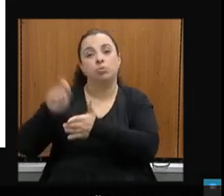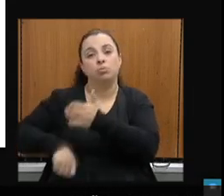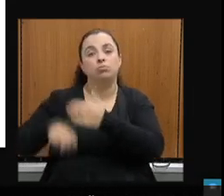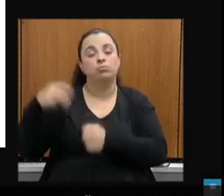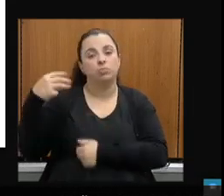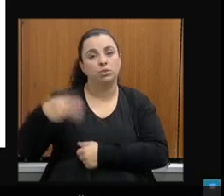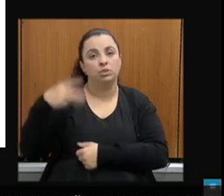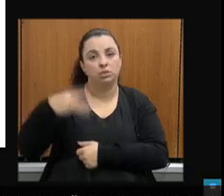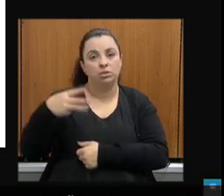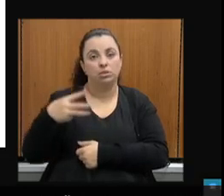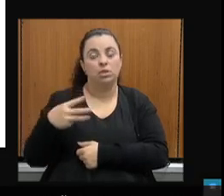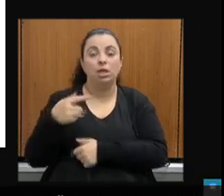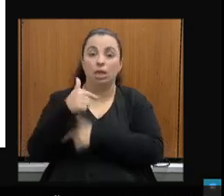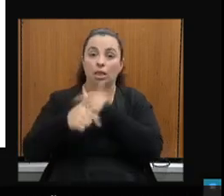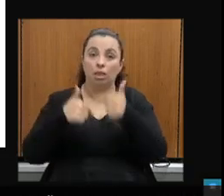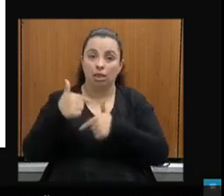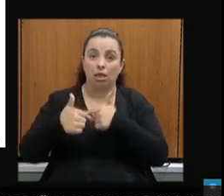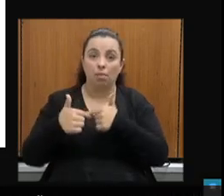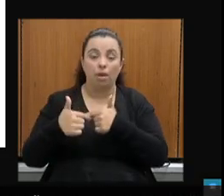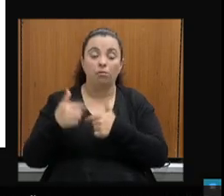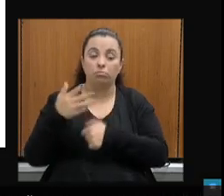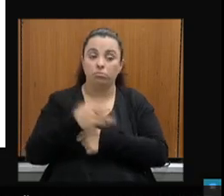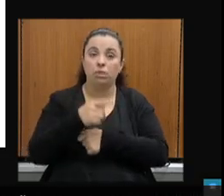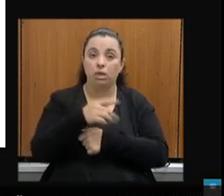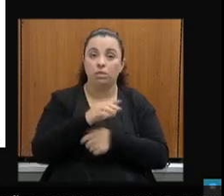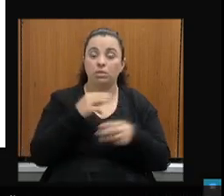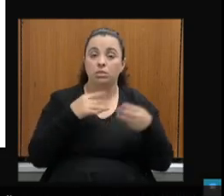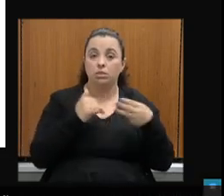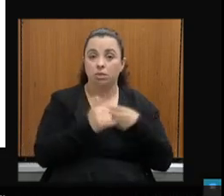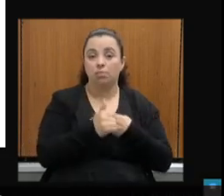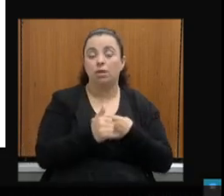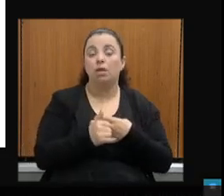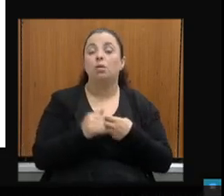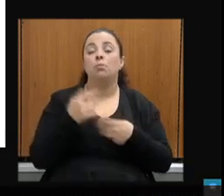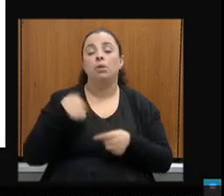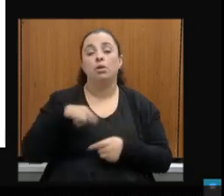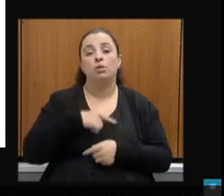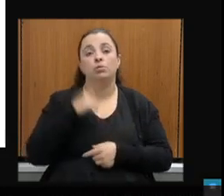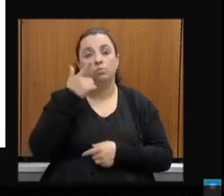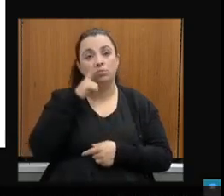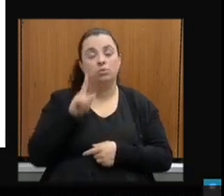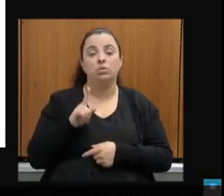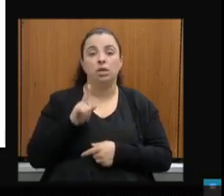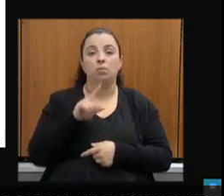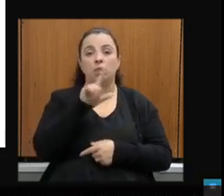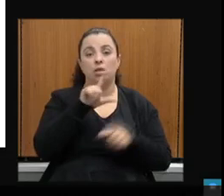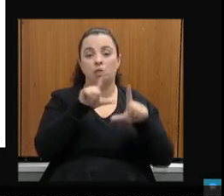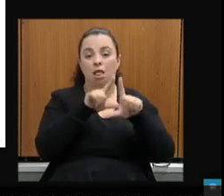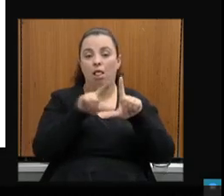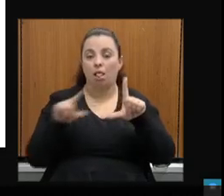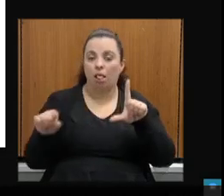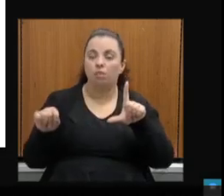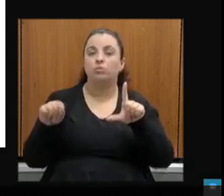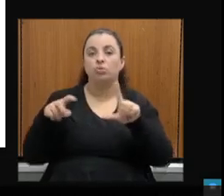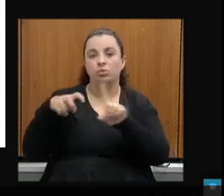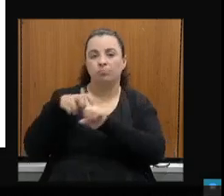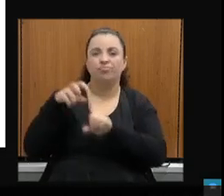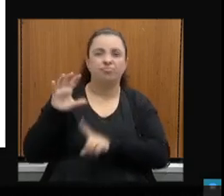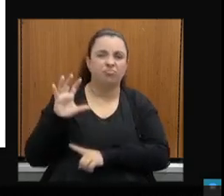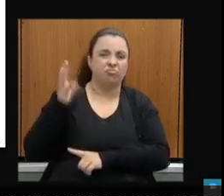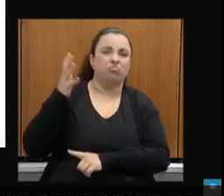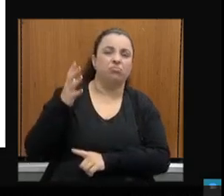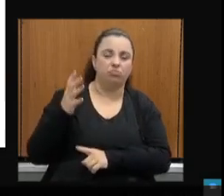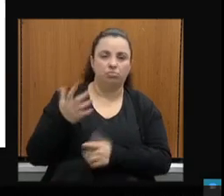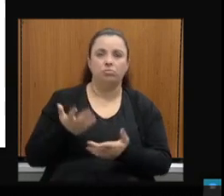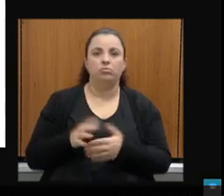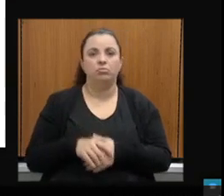trabalham junto à CEMIG e com a Cemig para que a gente possa efetivamente fazer essa redução nos acidentes